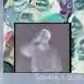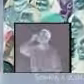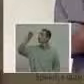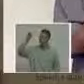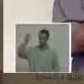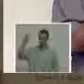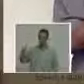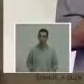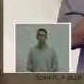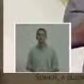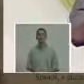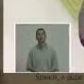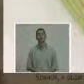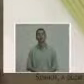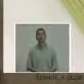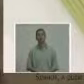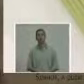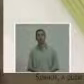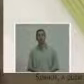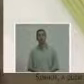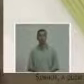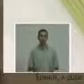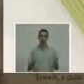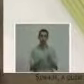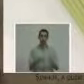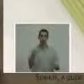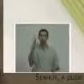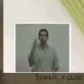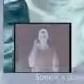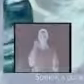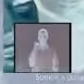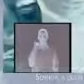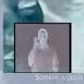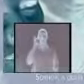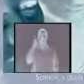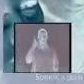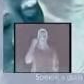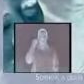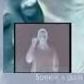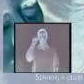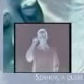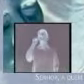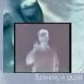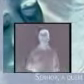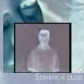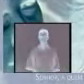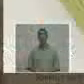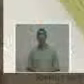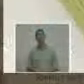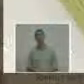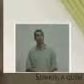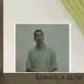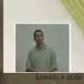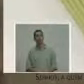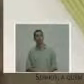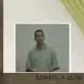7. O Tobias não sabia nem que existia a família dele. O Tobias não sabia o caminho para chegar até